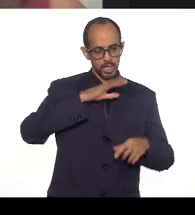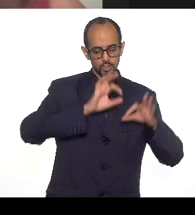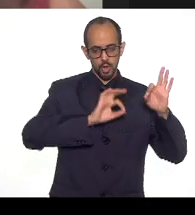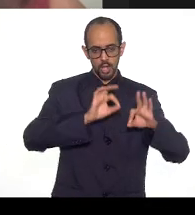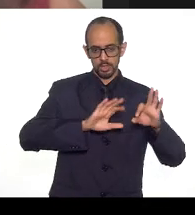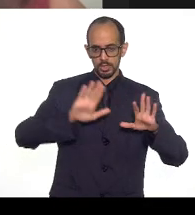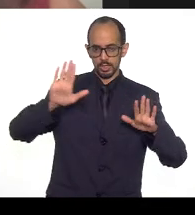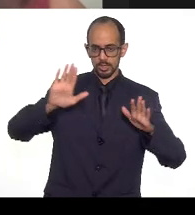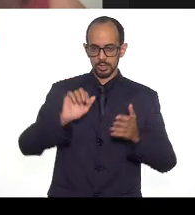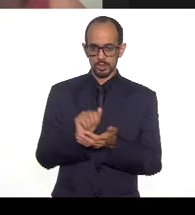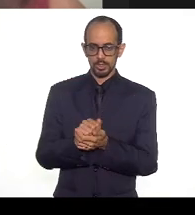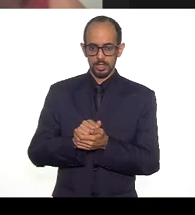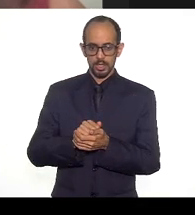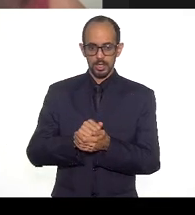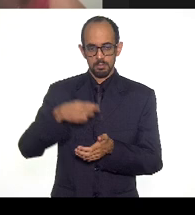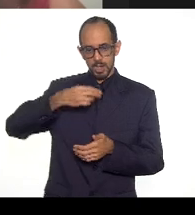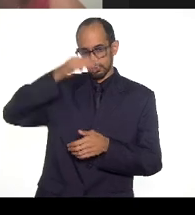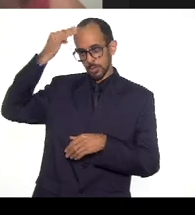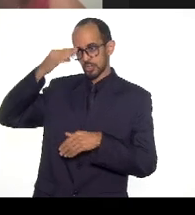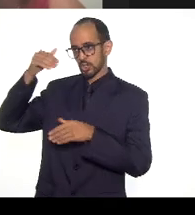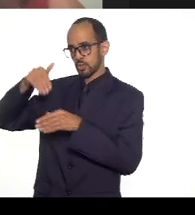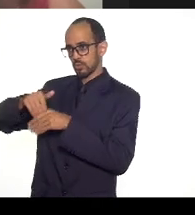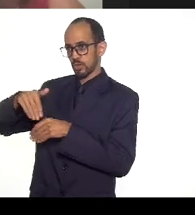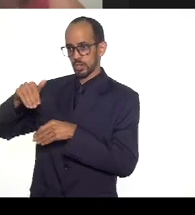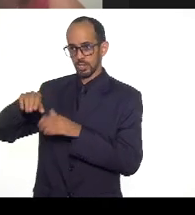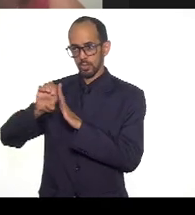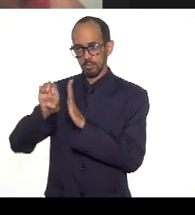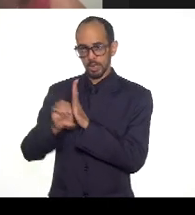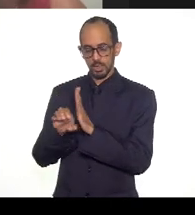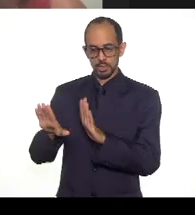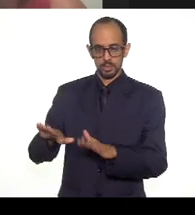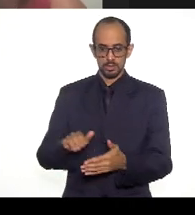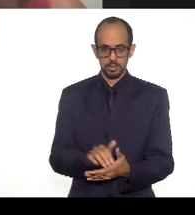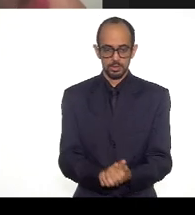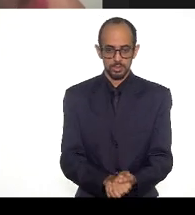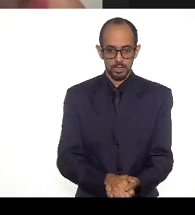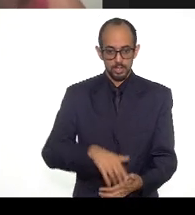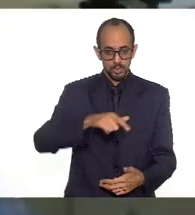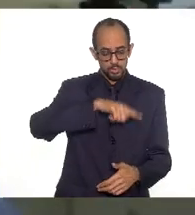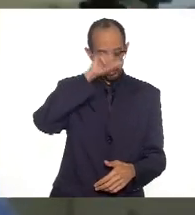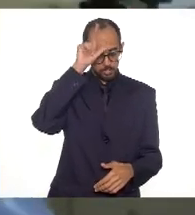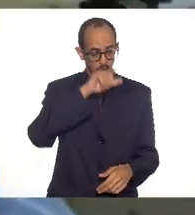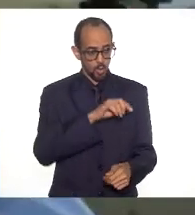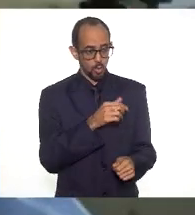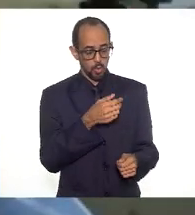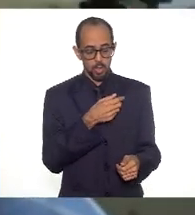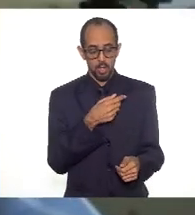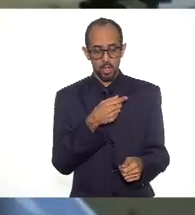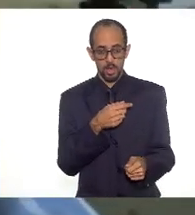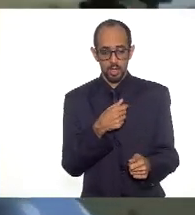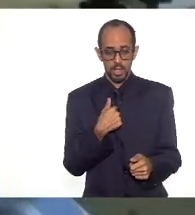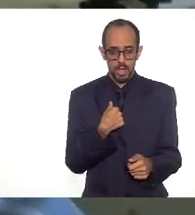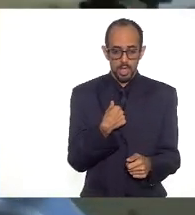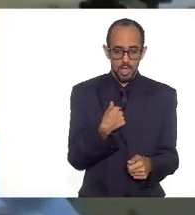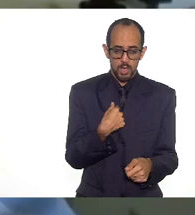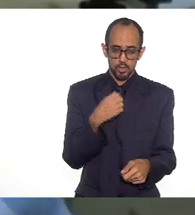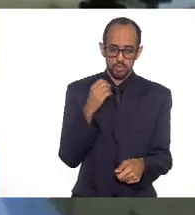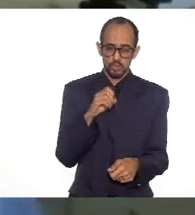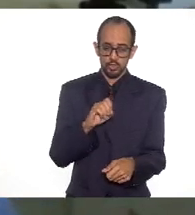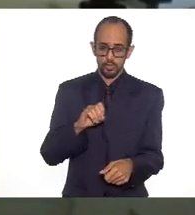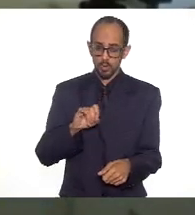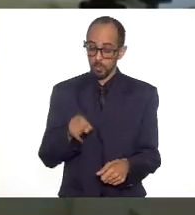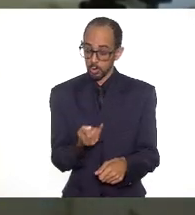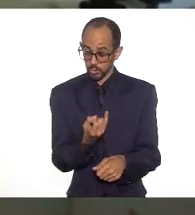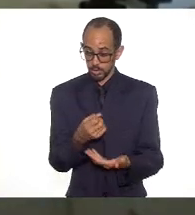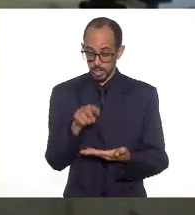senhor presidente. Deputado Luiz Paulo. Senhor presidente, eu tive a oportunidade de ler com bastante